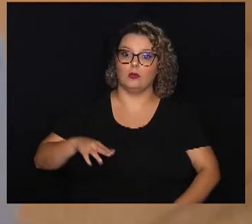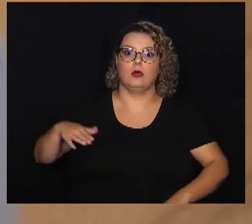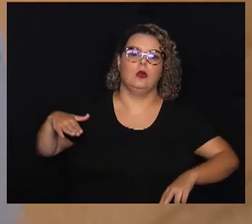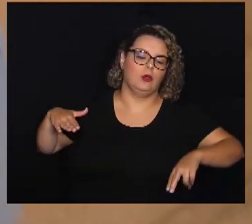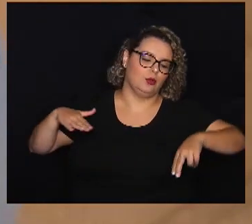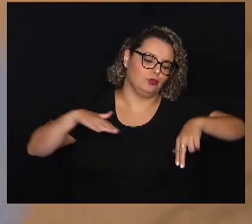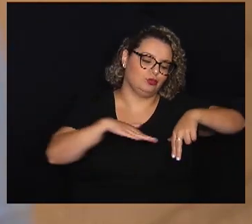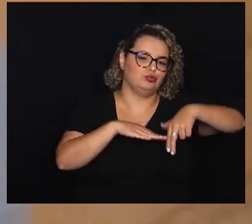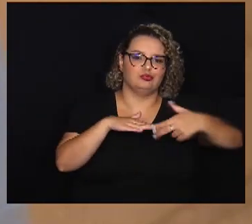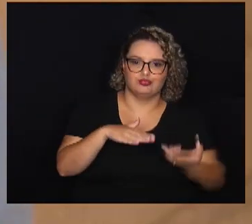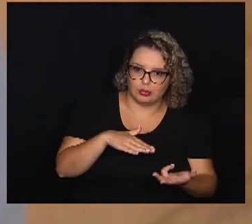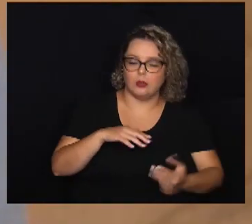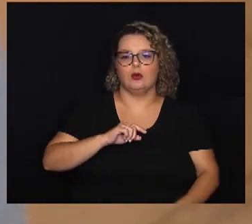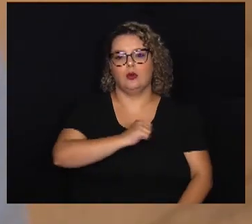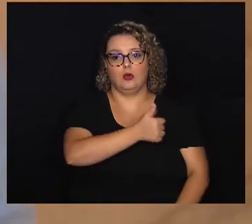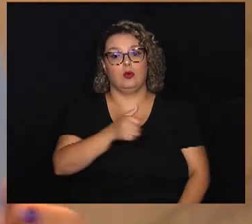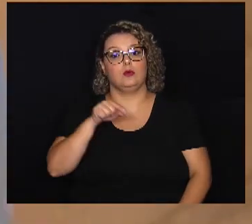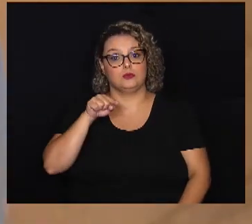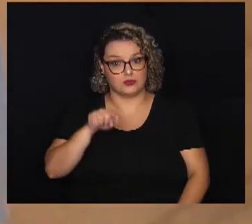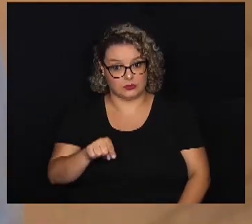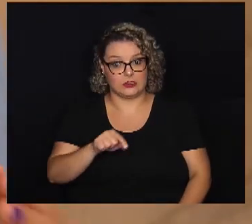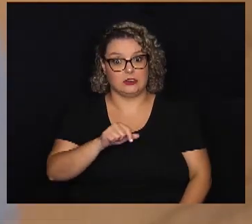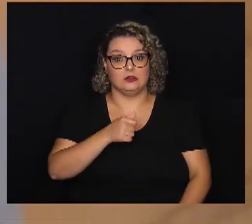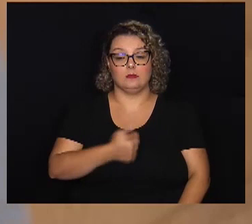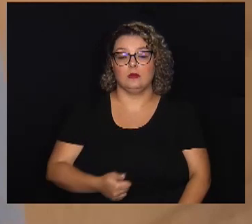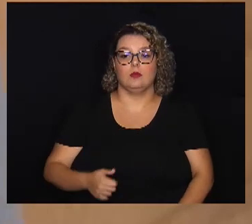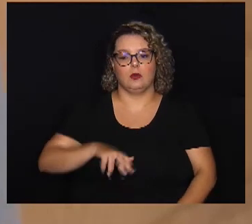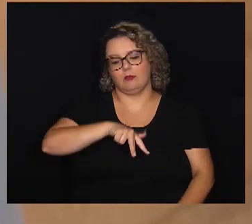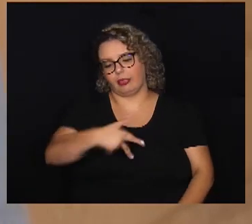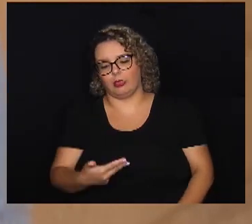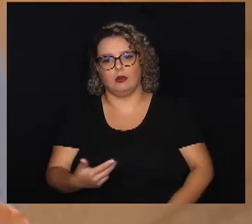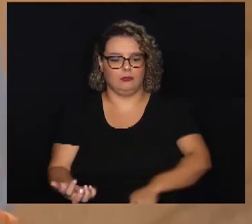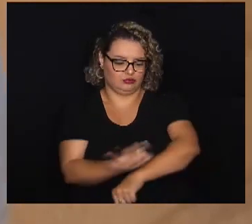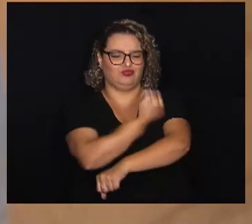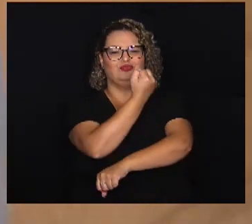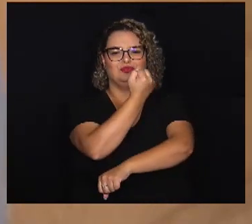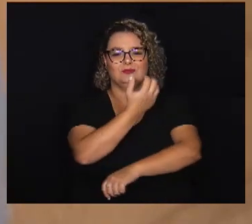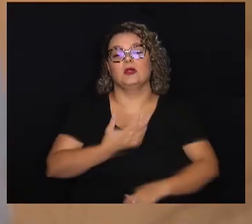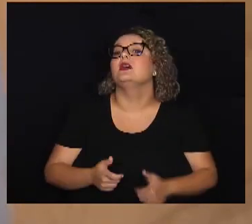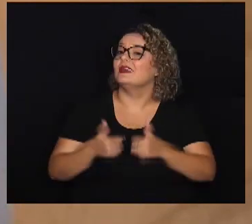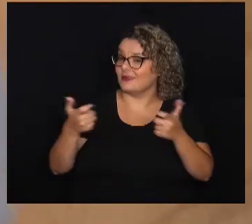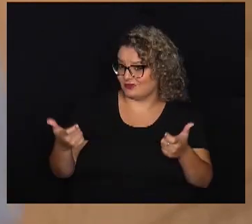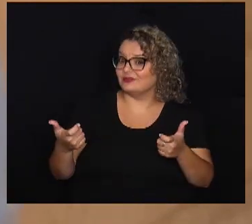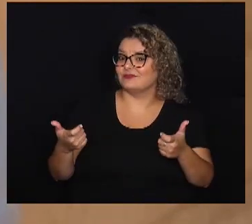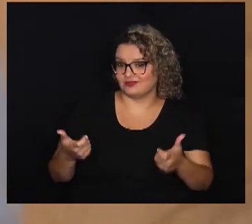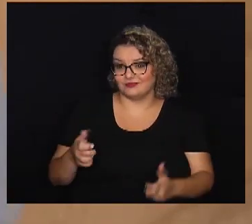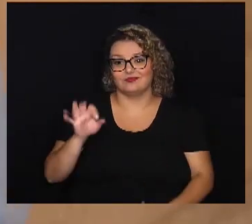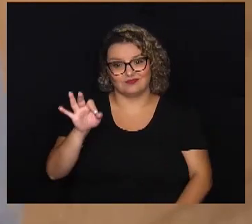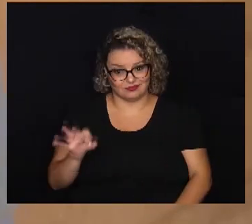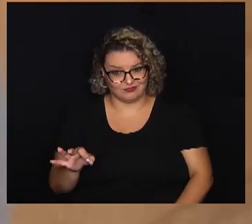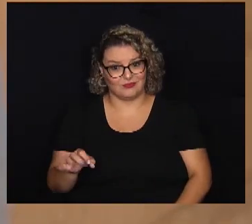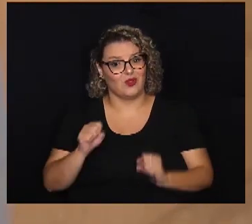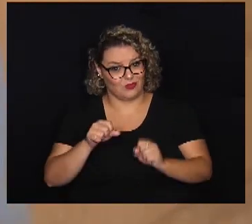outras 111 mil são hospitalizadas por quedas ou queimaduras. E a maior parte dessas ocorrências poderiam